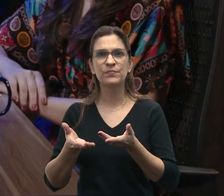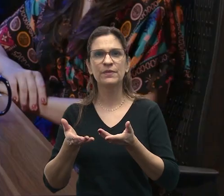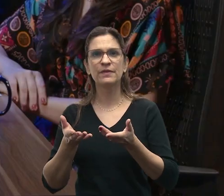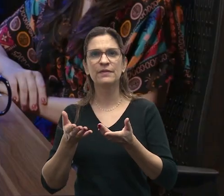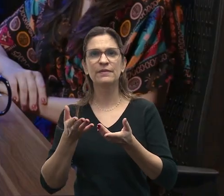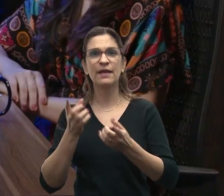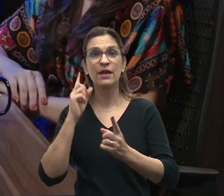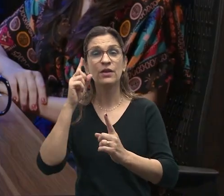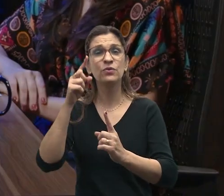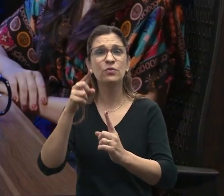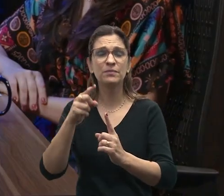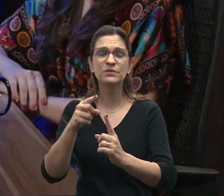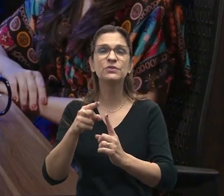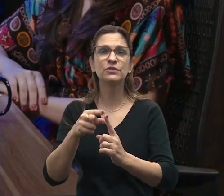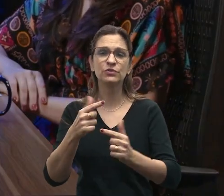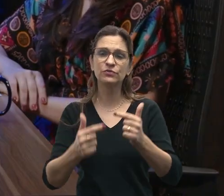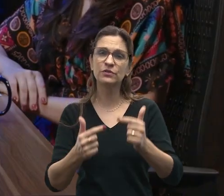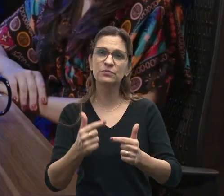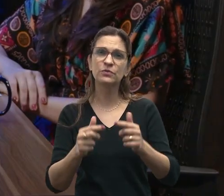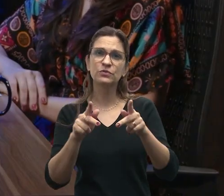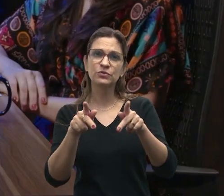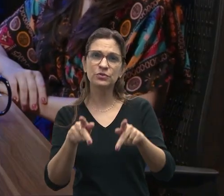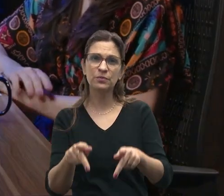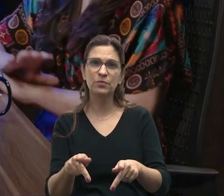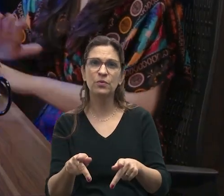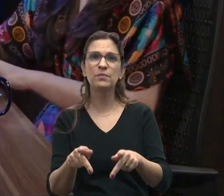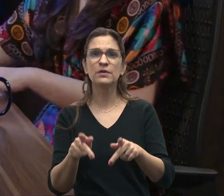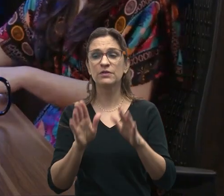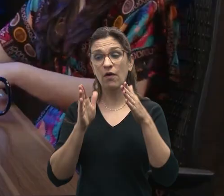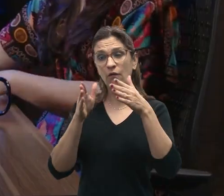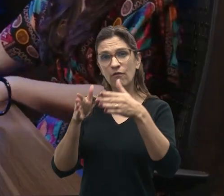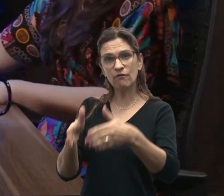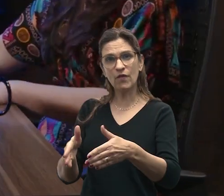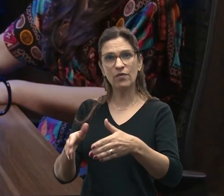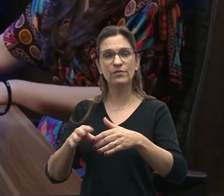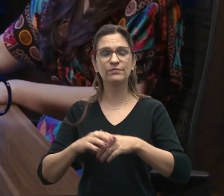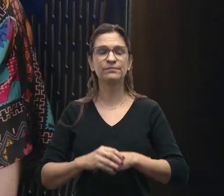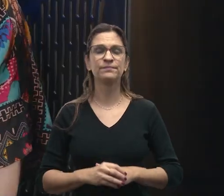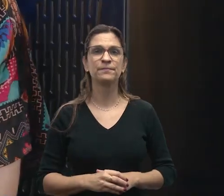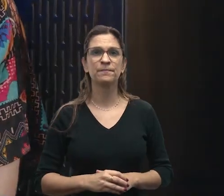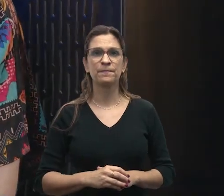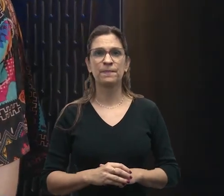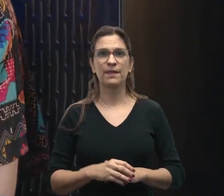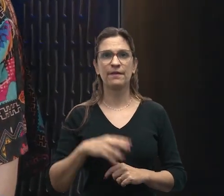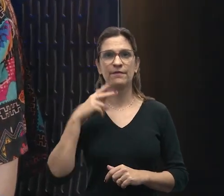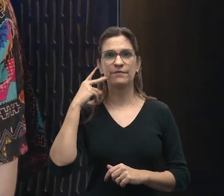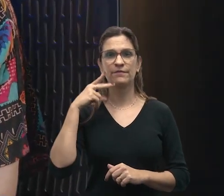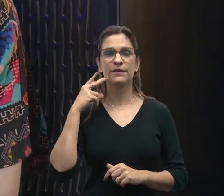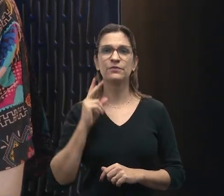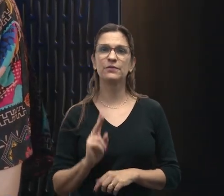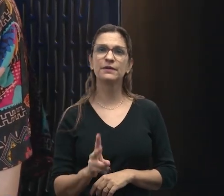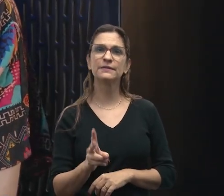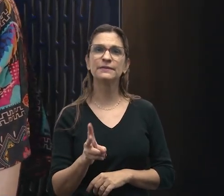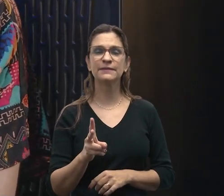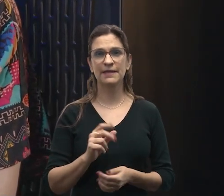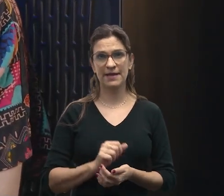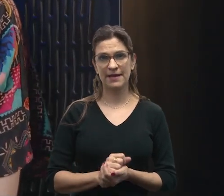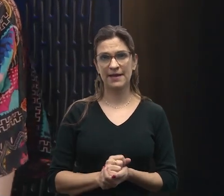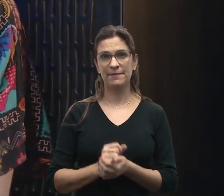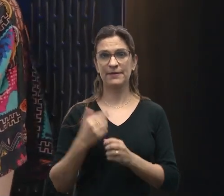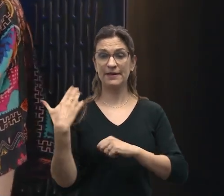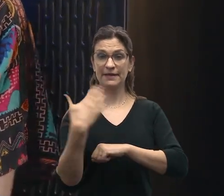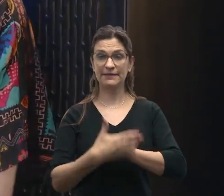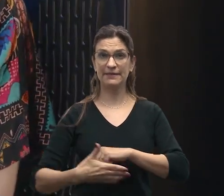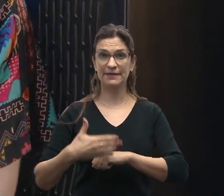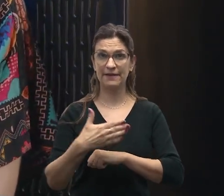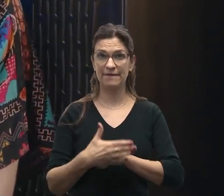possam garantir essa situação mais cuidada. Vereadora, você sempre teve essa defesa, né? A gente já falou sobre isso, sobre